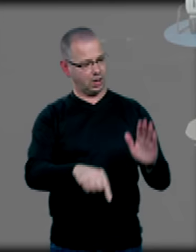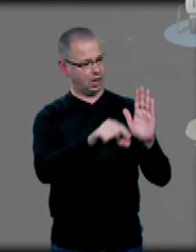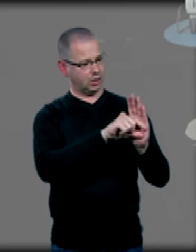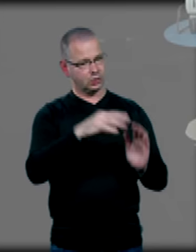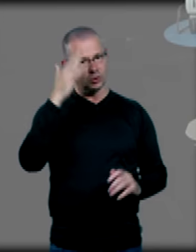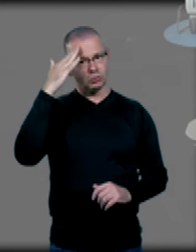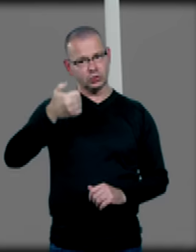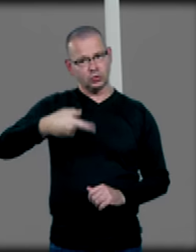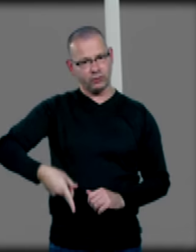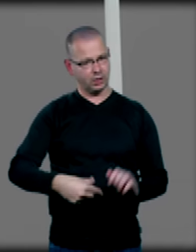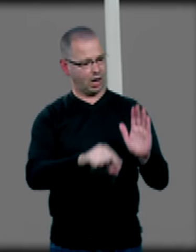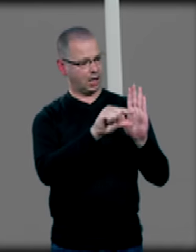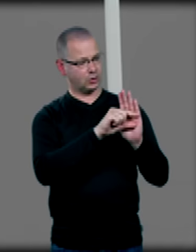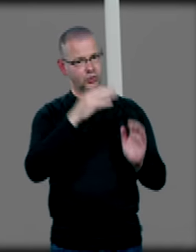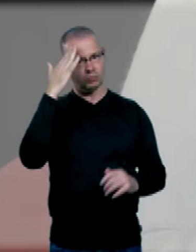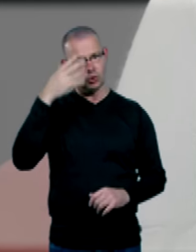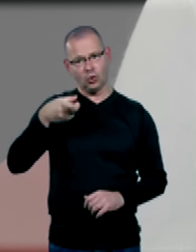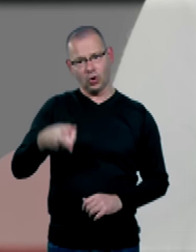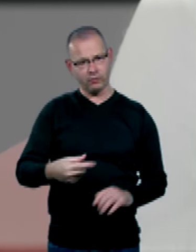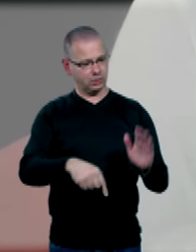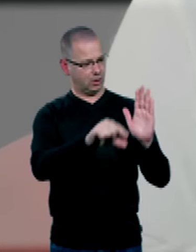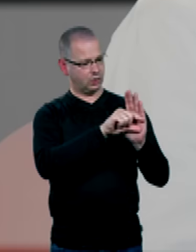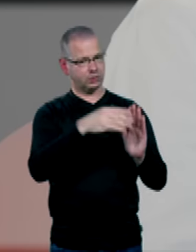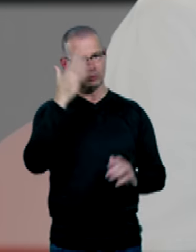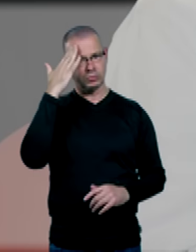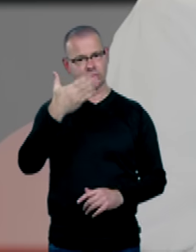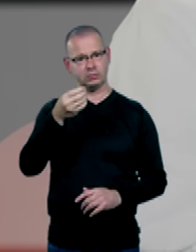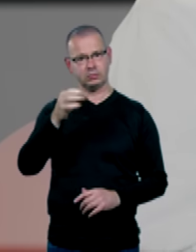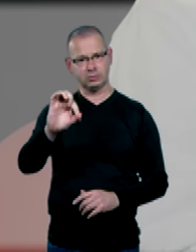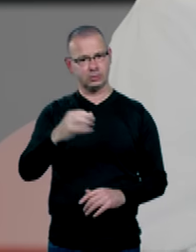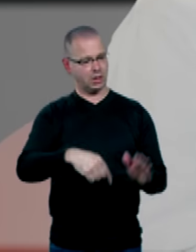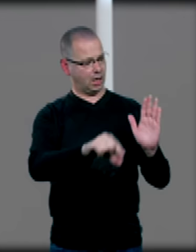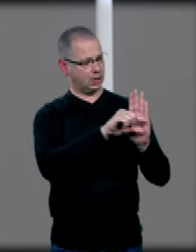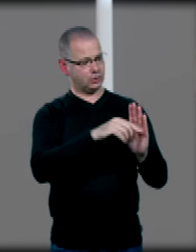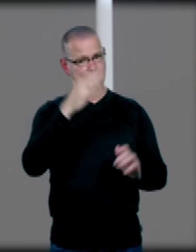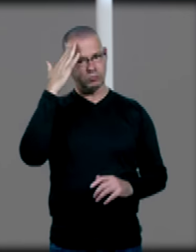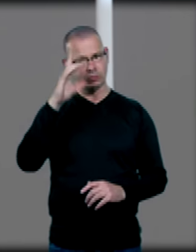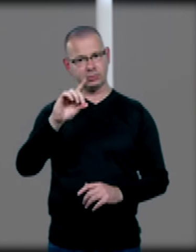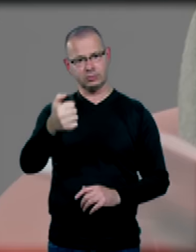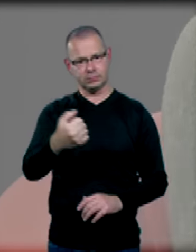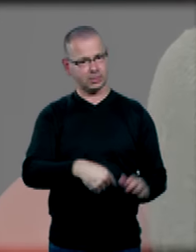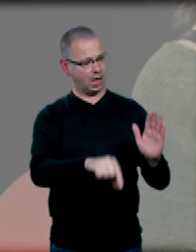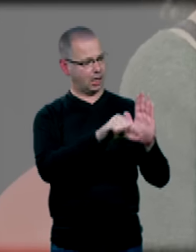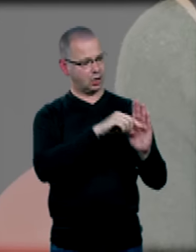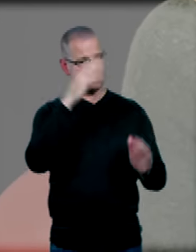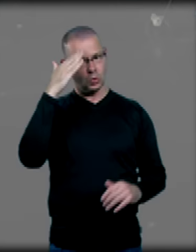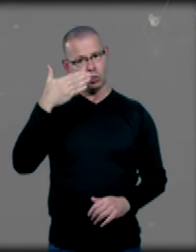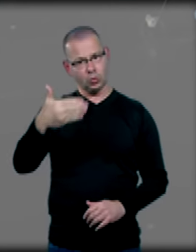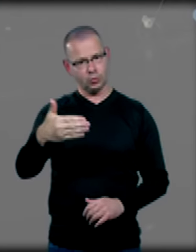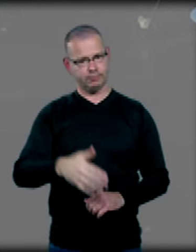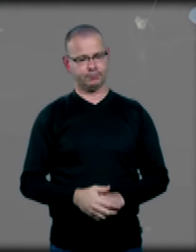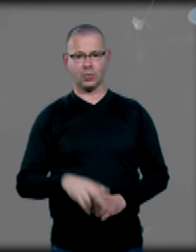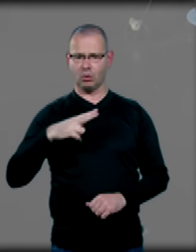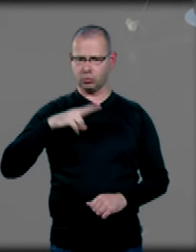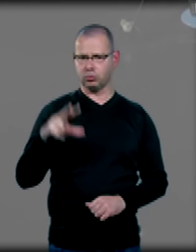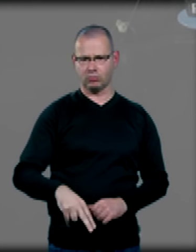Artigo 64. Artigo 9. Artigo 59. Artigo 108. Artigo 1º. Portugal é uma República